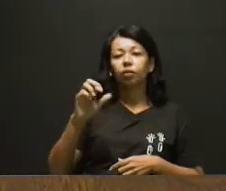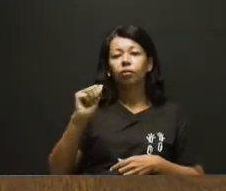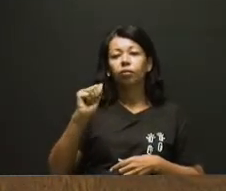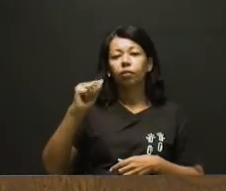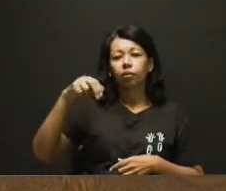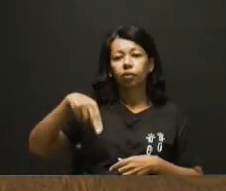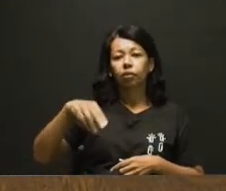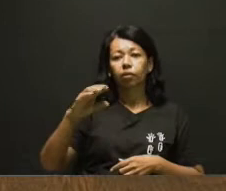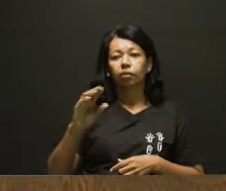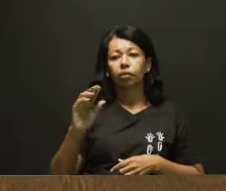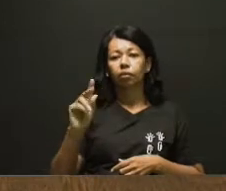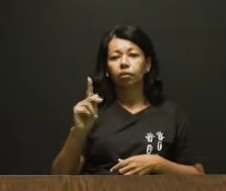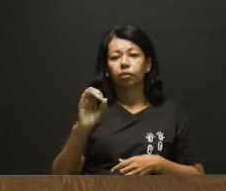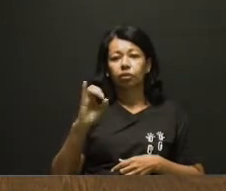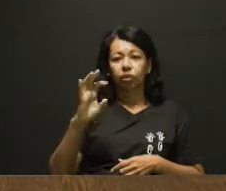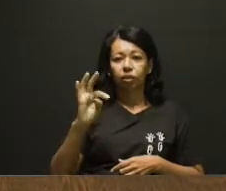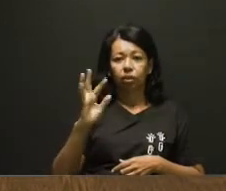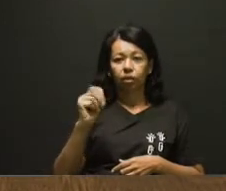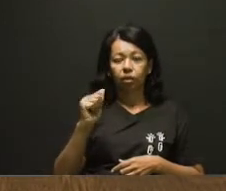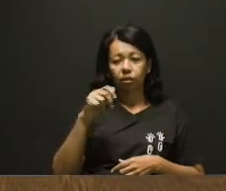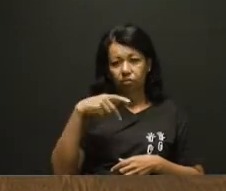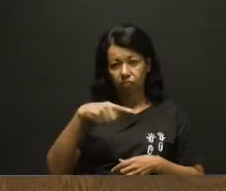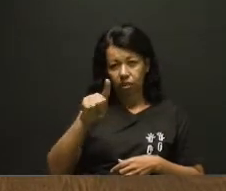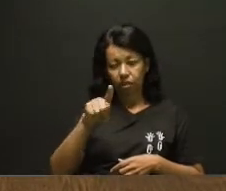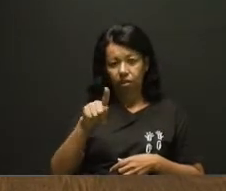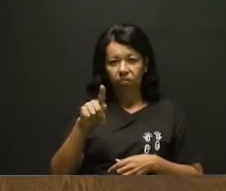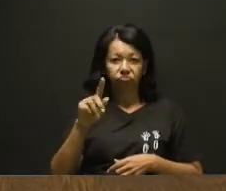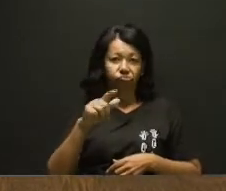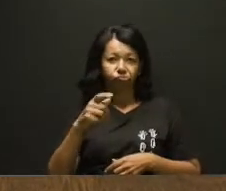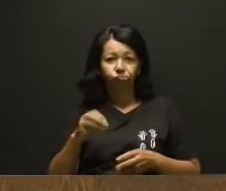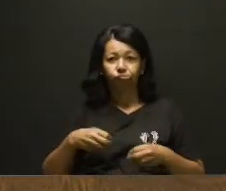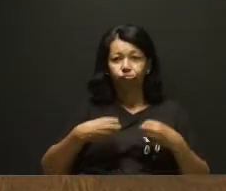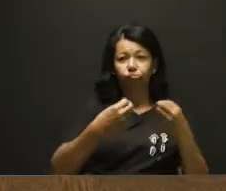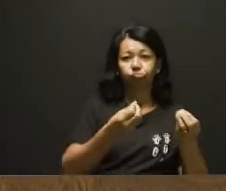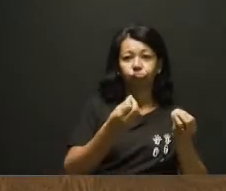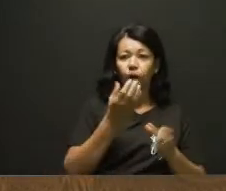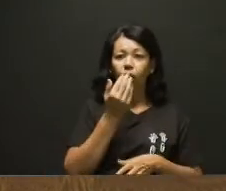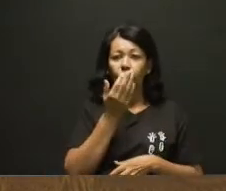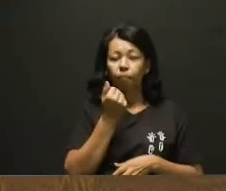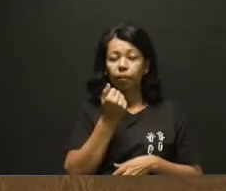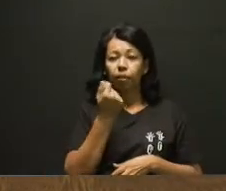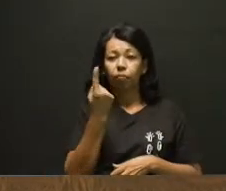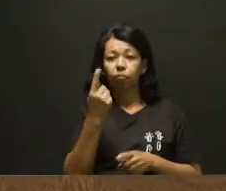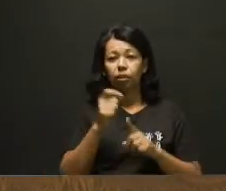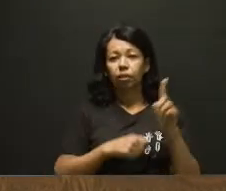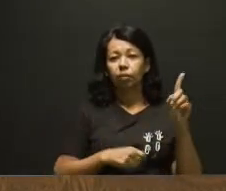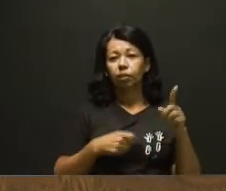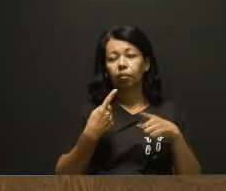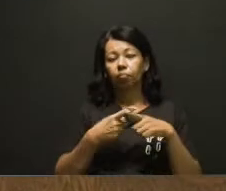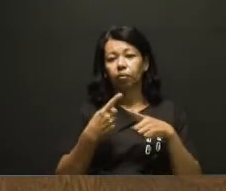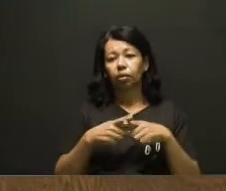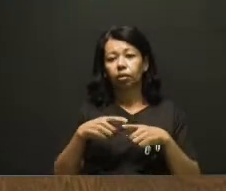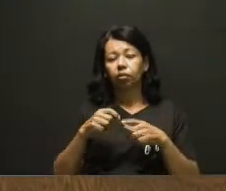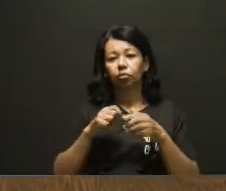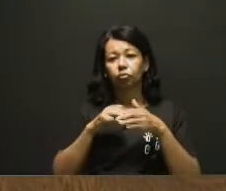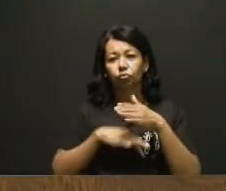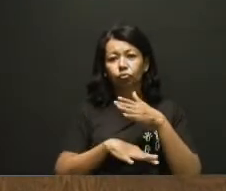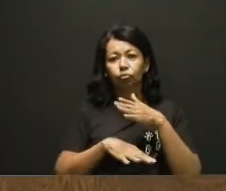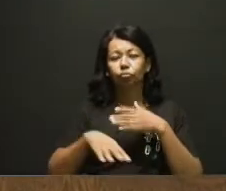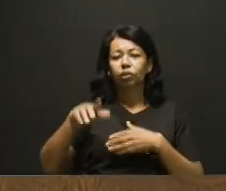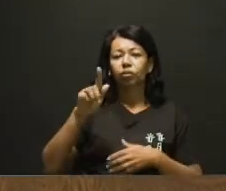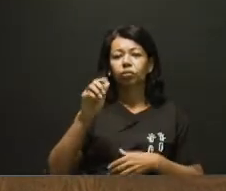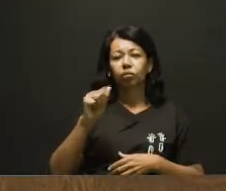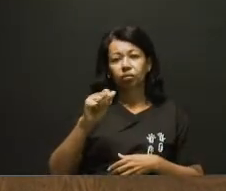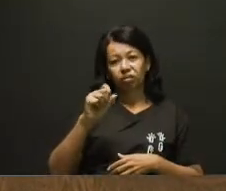cobrou no pac no piauí miranda e é você vira comida uma semana por conta do vazamento de gás isso não era para existir nunca fui